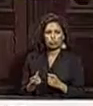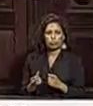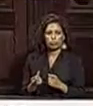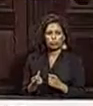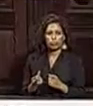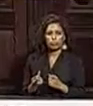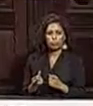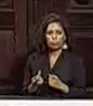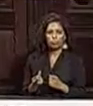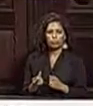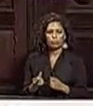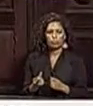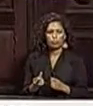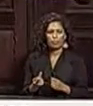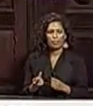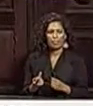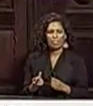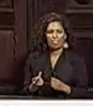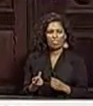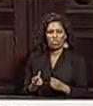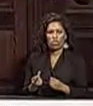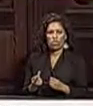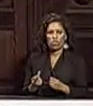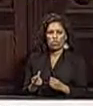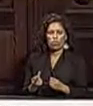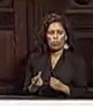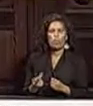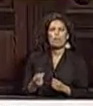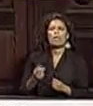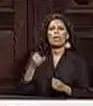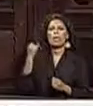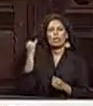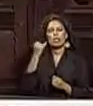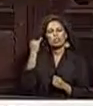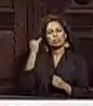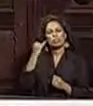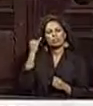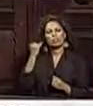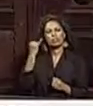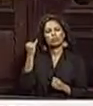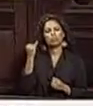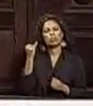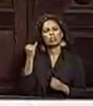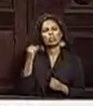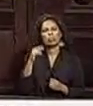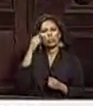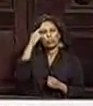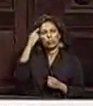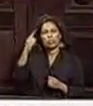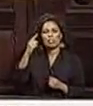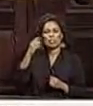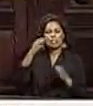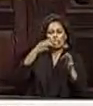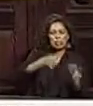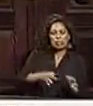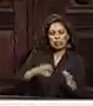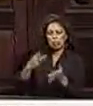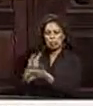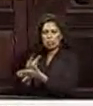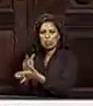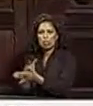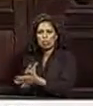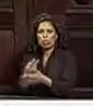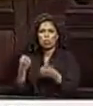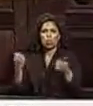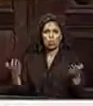se dará em termos de uma reversão daquilo que é a ideia inicial de você querer amenizar. Não